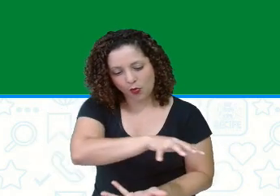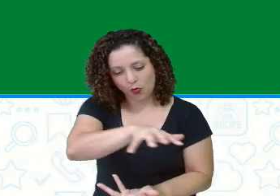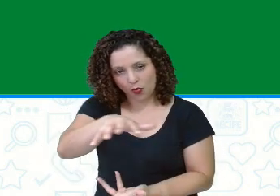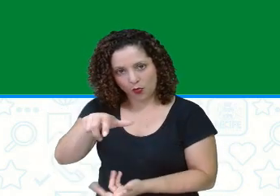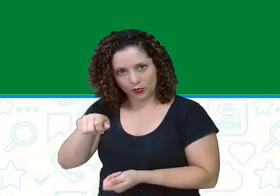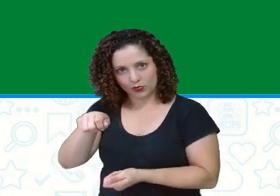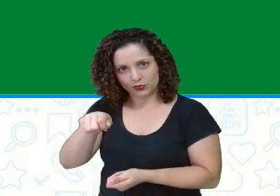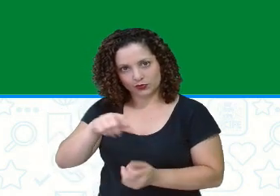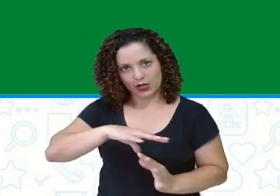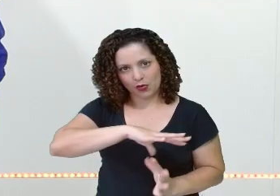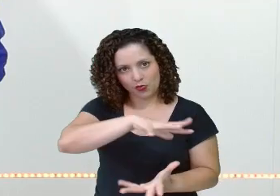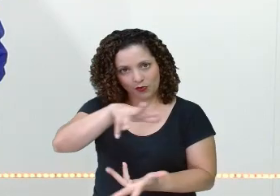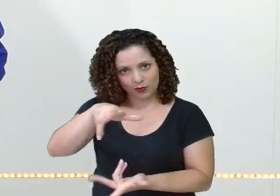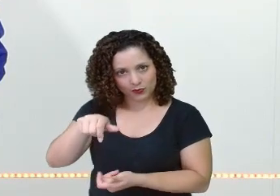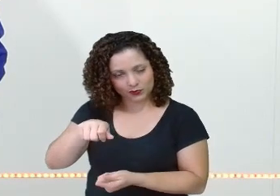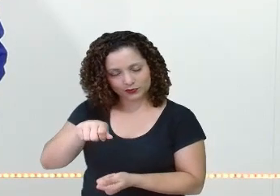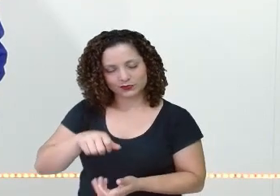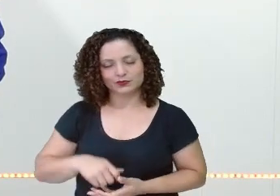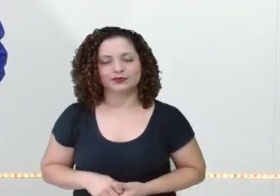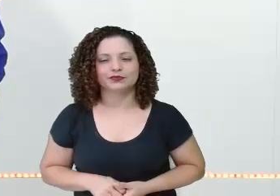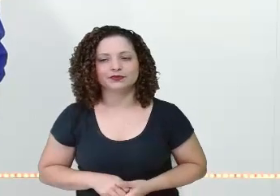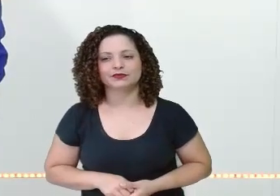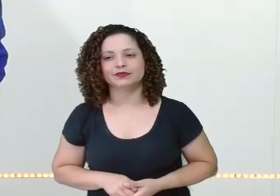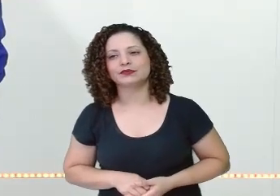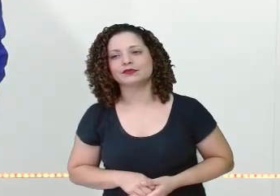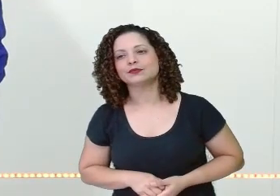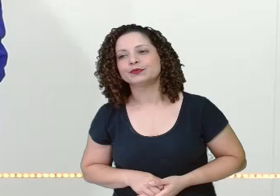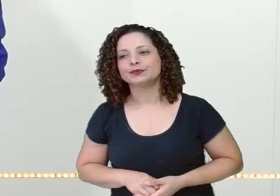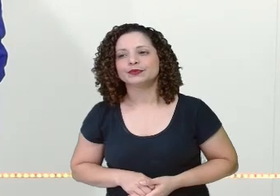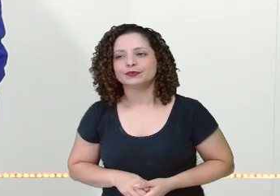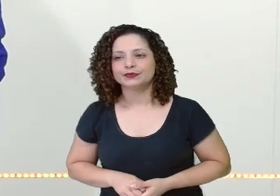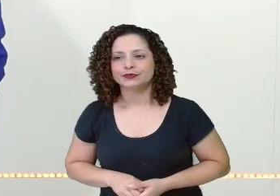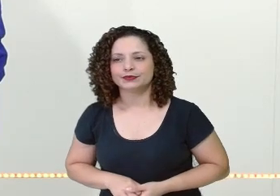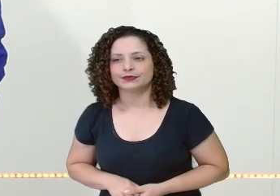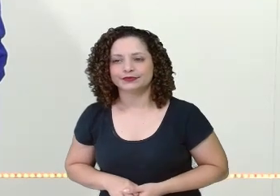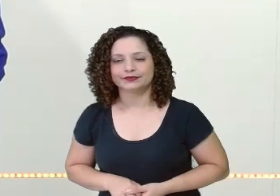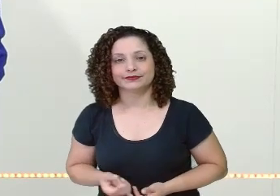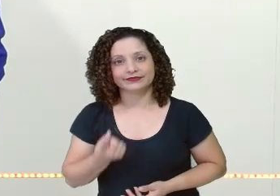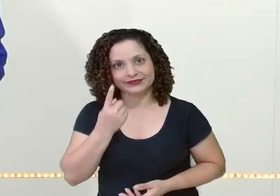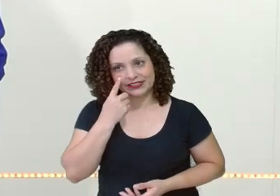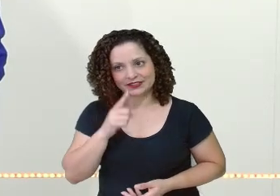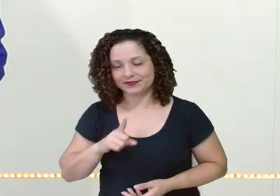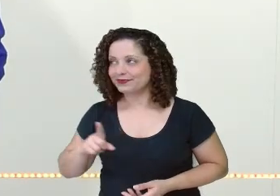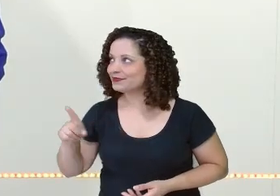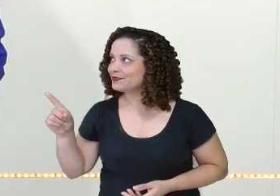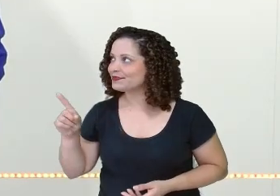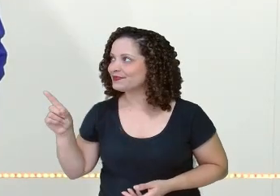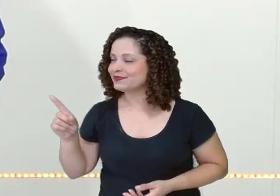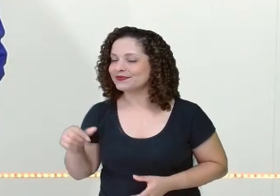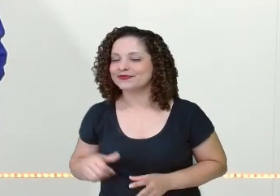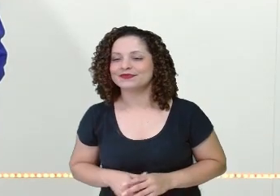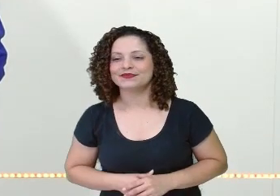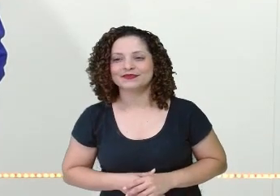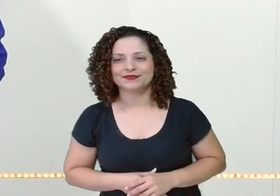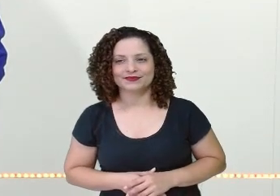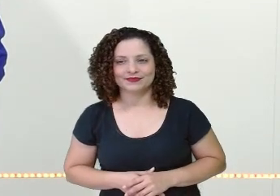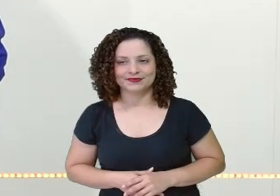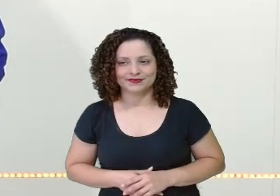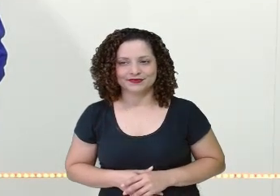da localização no planeta, tá bom? Então, eita, pulou muito aqui, deixa eu voltar.